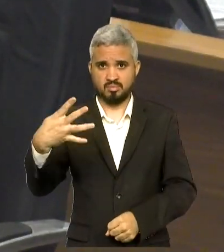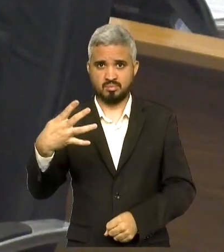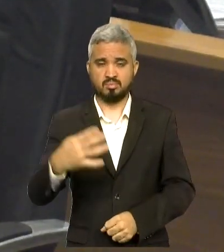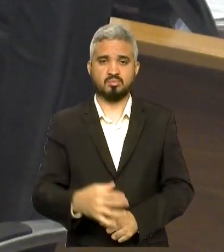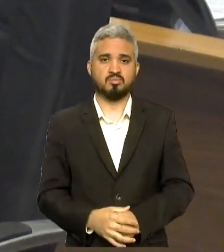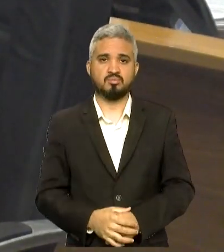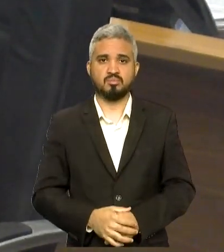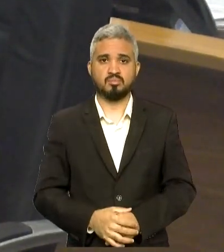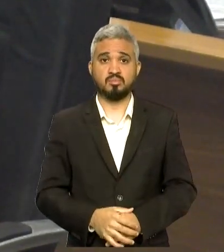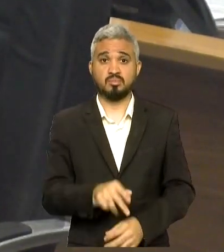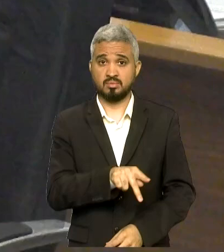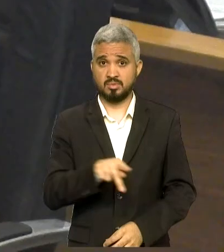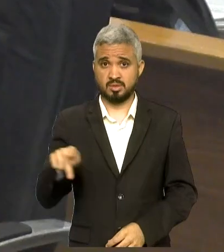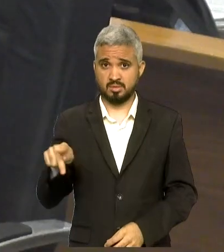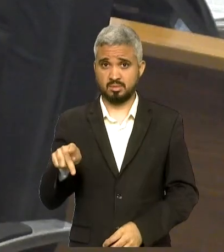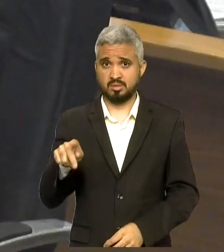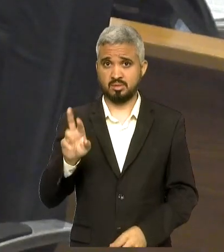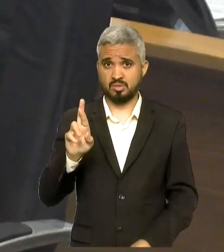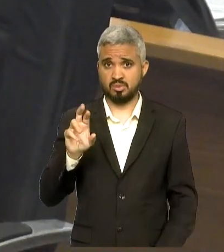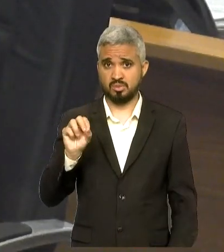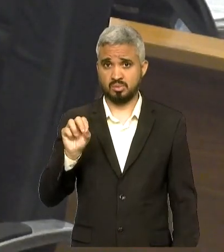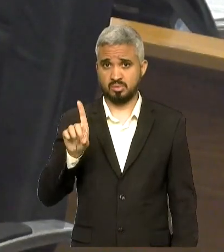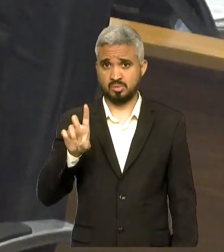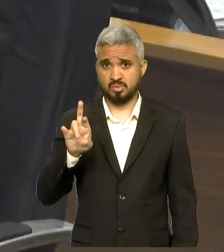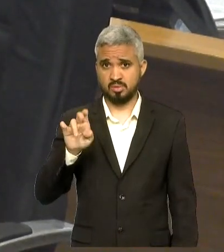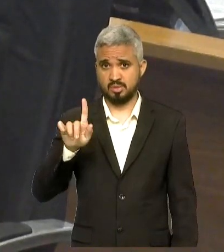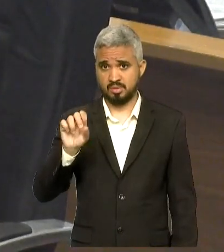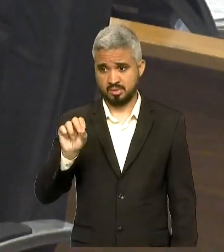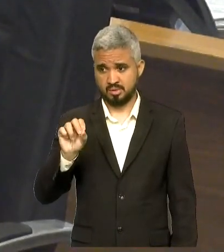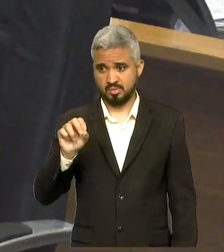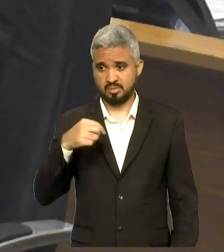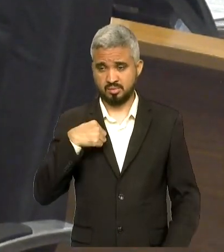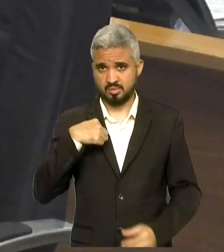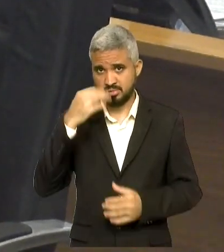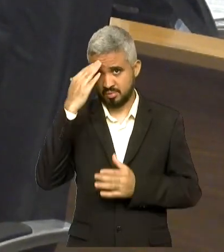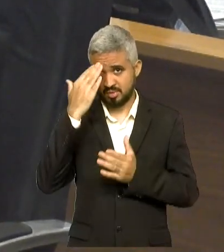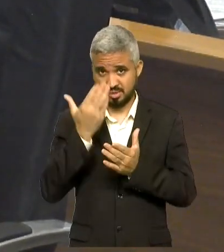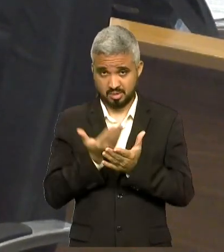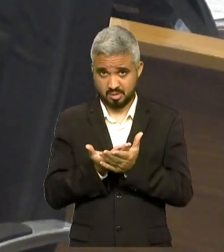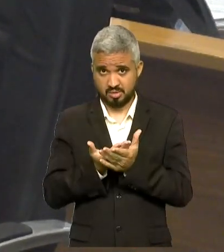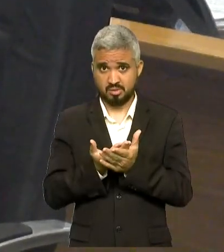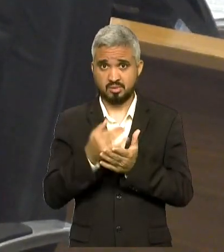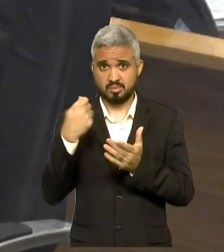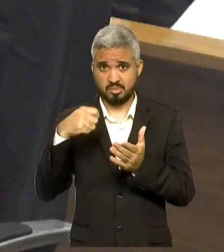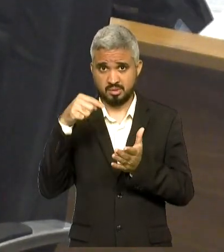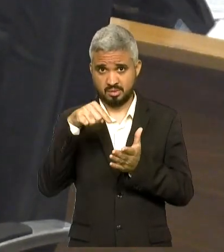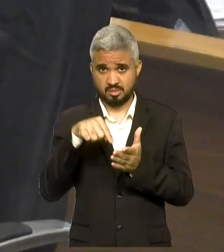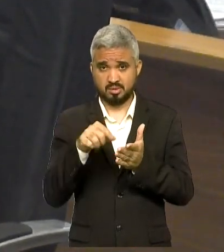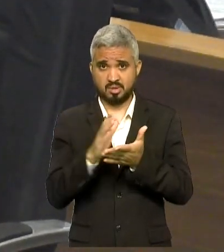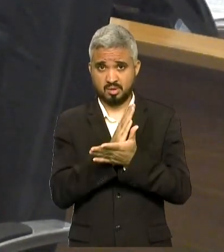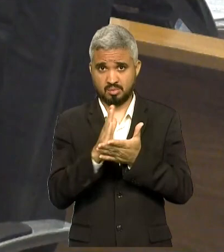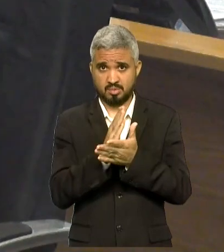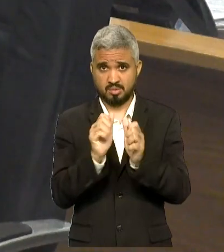Presidente Rodrigo Lago, eu acredito que há duas retificações a serem feitas na presente ata.